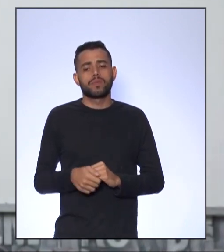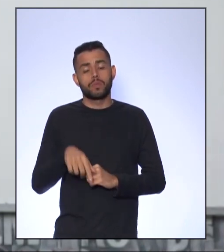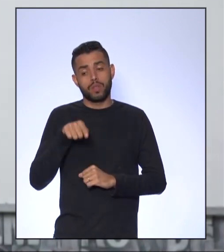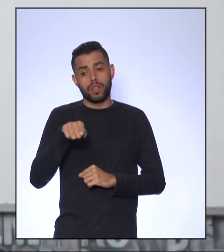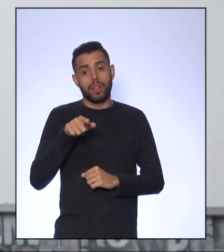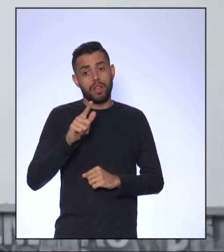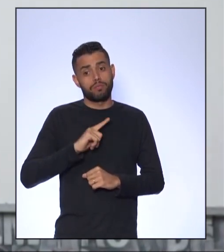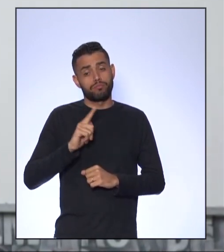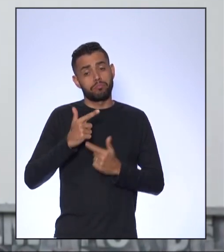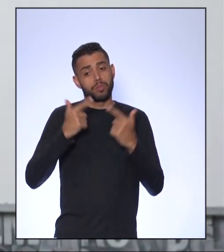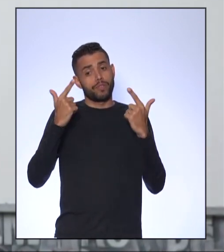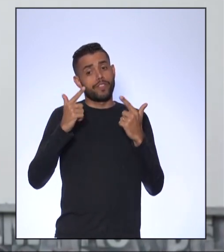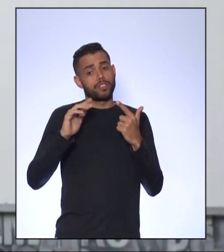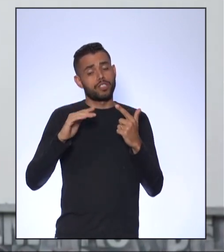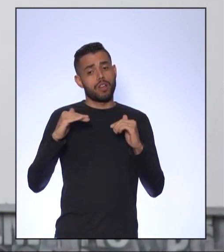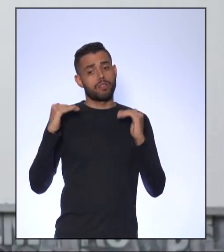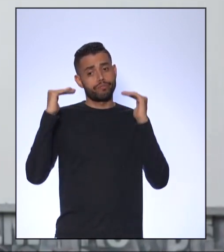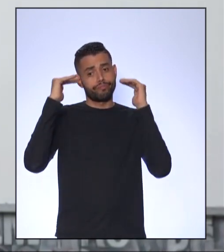privilegiada,